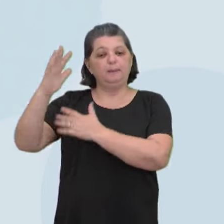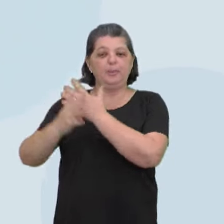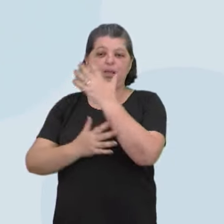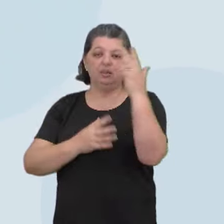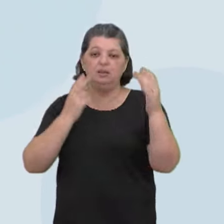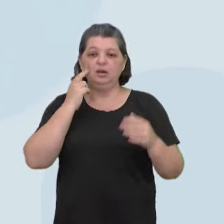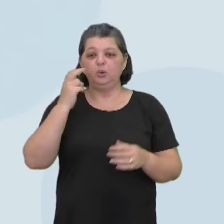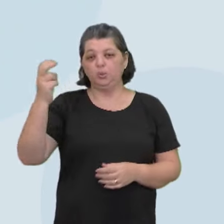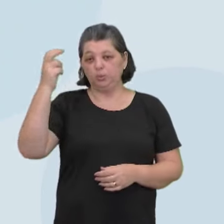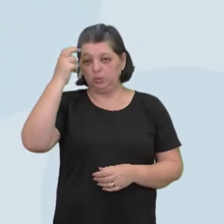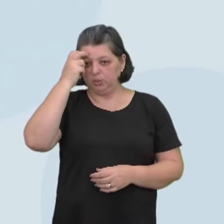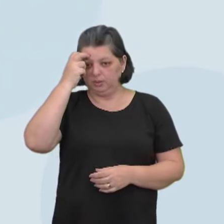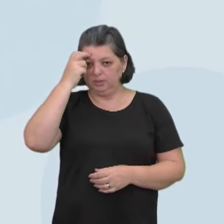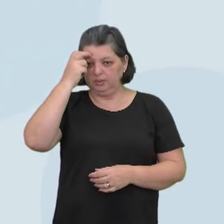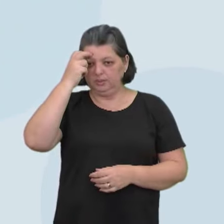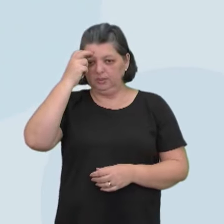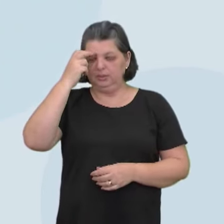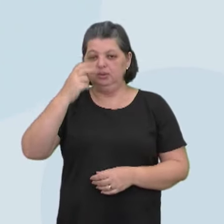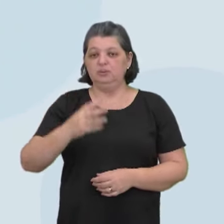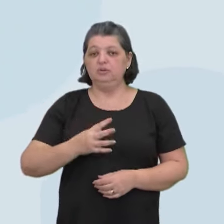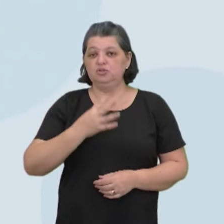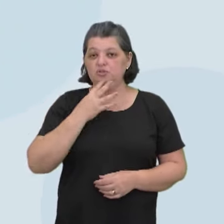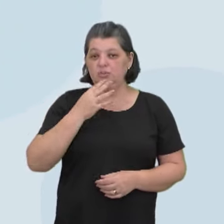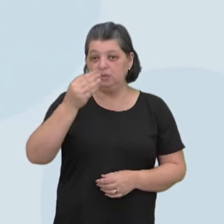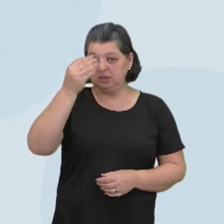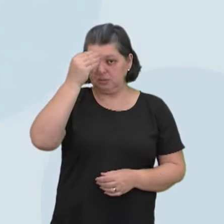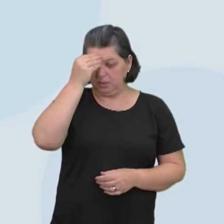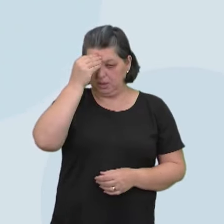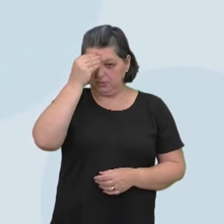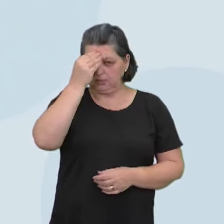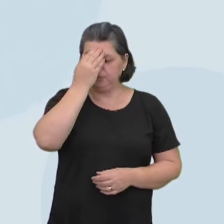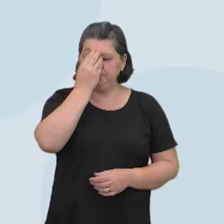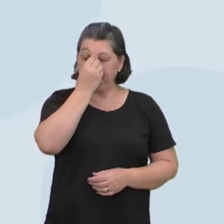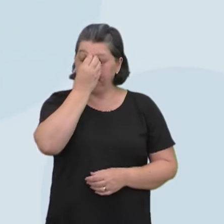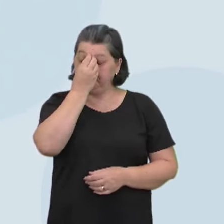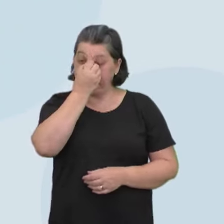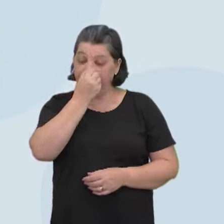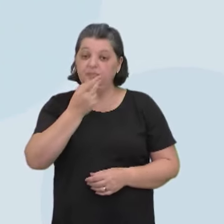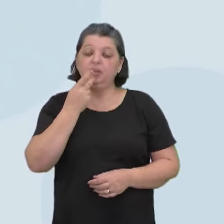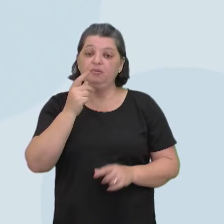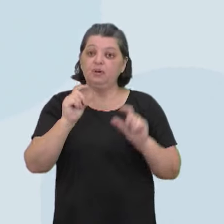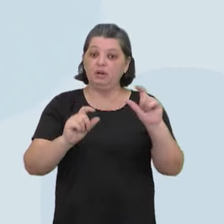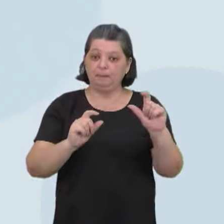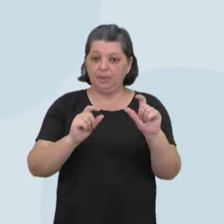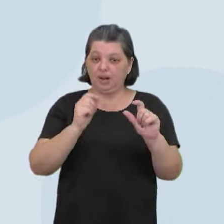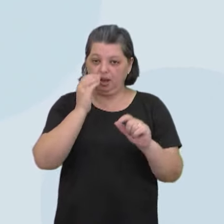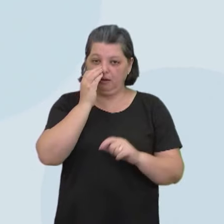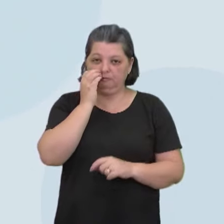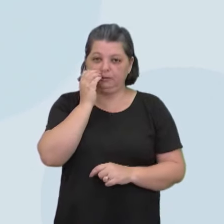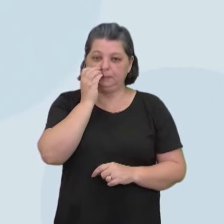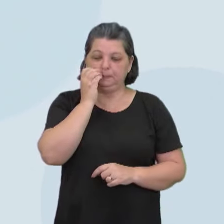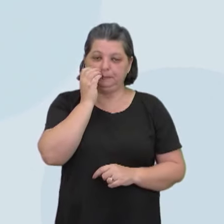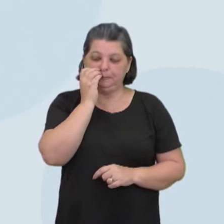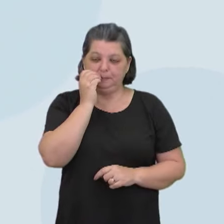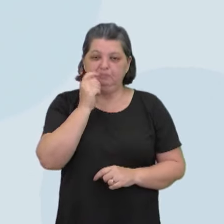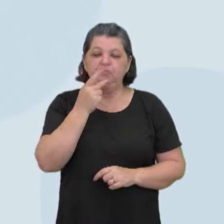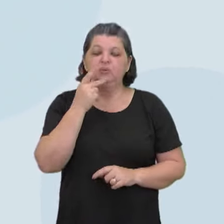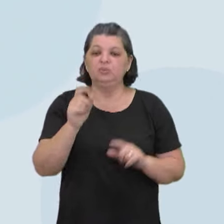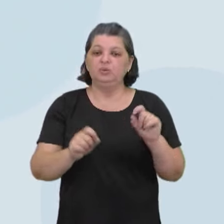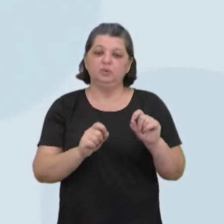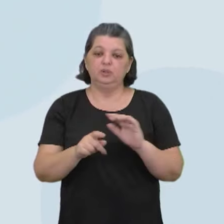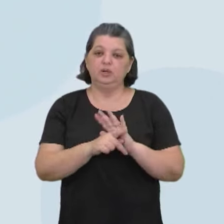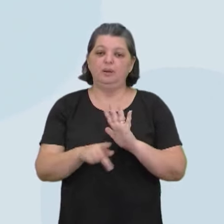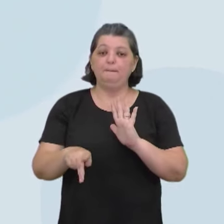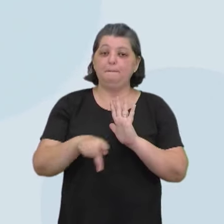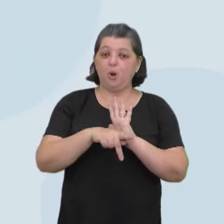ambientais, culturais, epistemológicos, lembrando que quando a gente fala de epistemologia, a gente está falando do